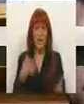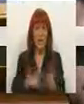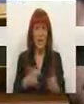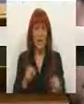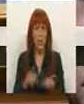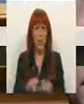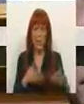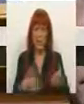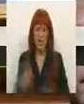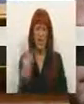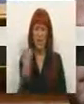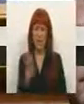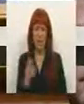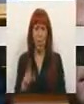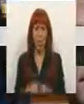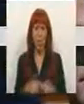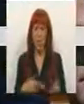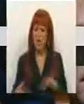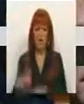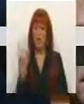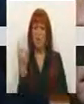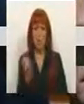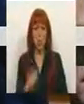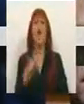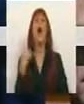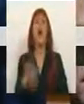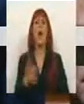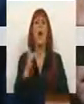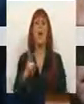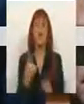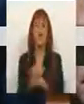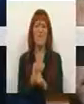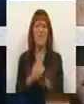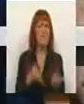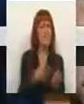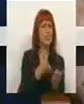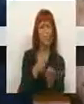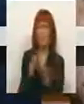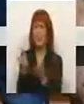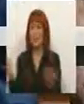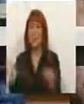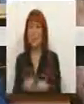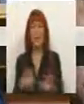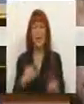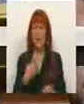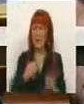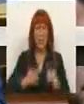há uma estratégia, não há uma estratégia. O que há é várias estratégias. E